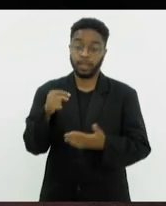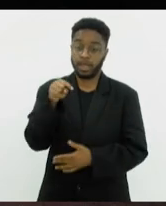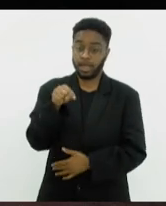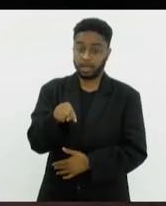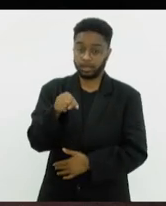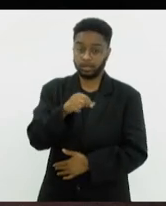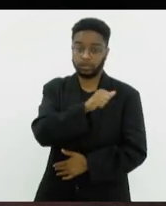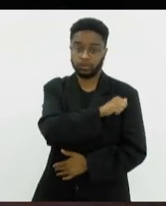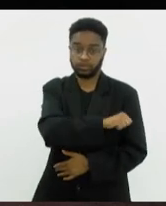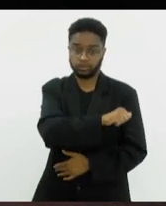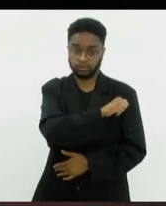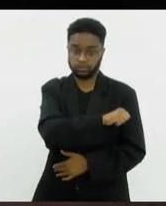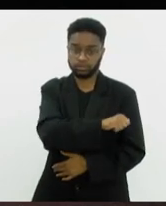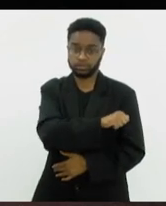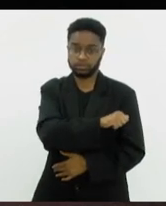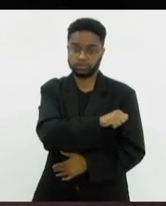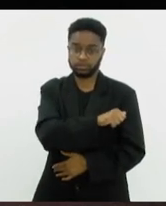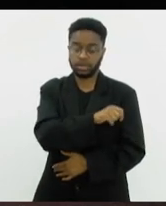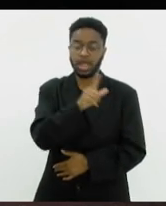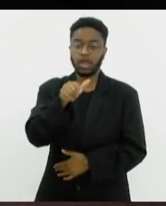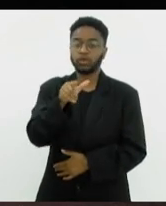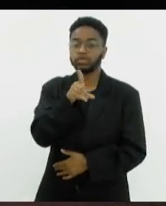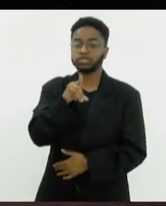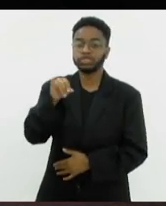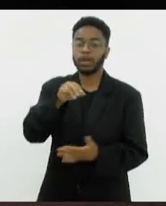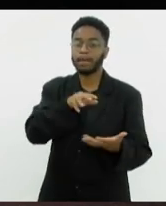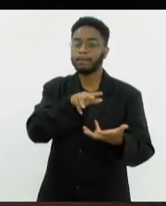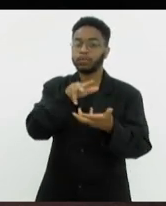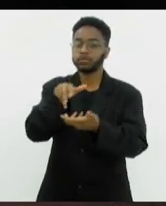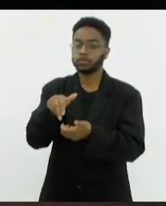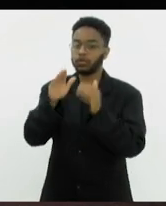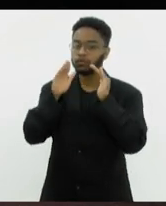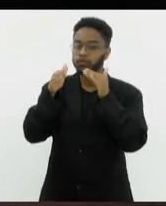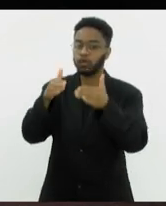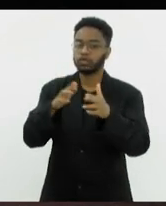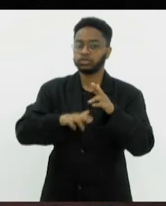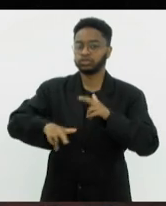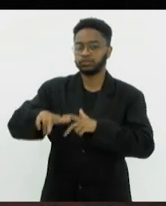no Rio de Janeiro, o dia mundial da diversidade cultural.